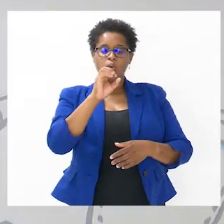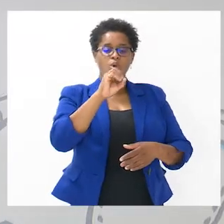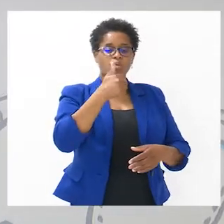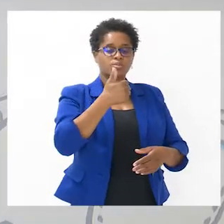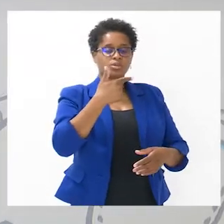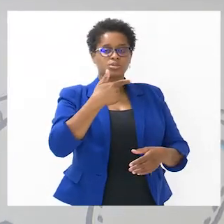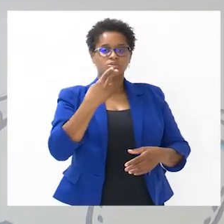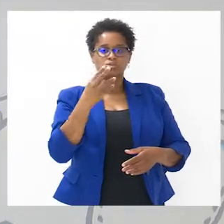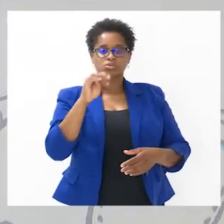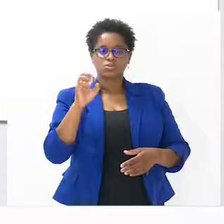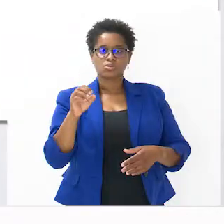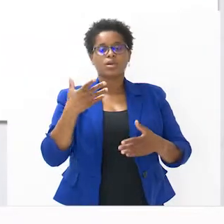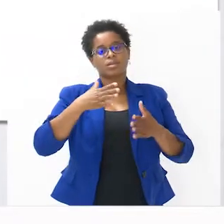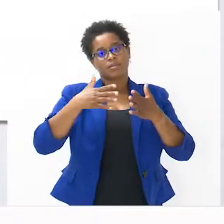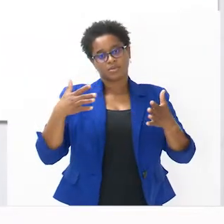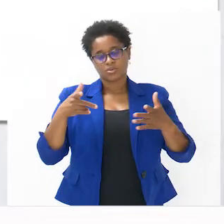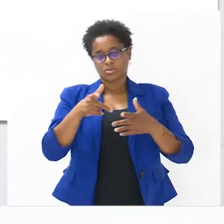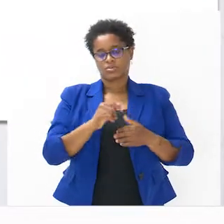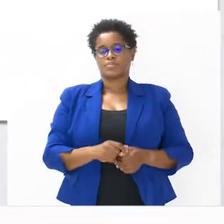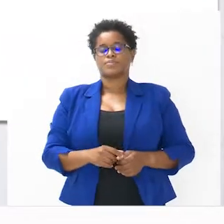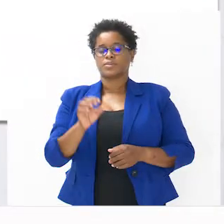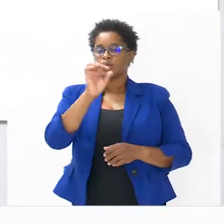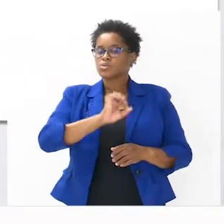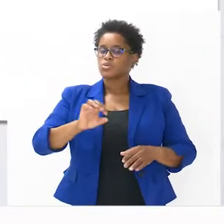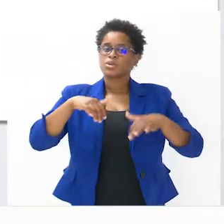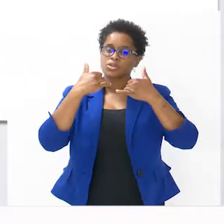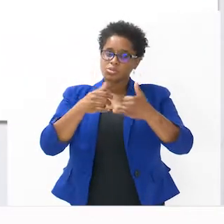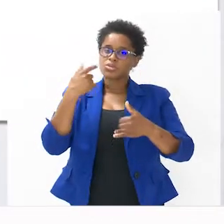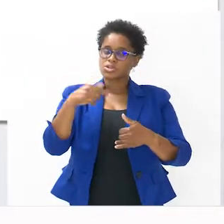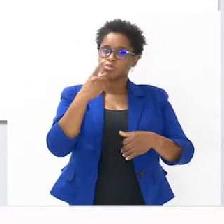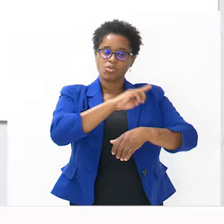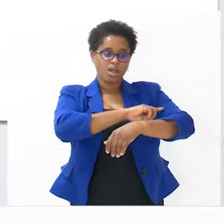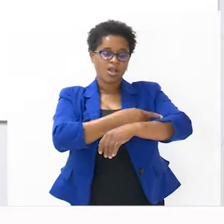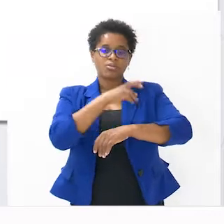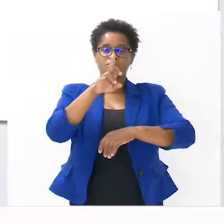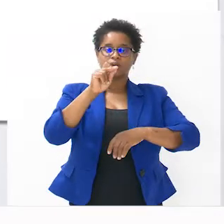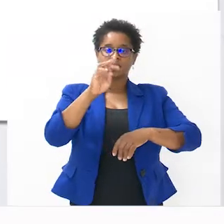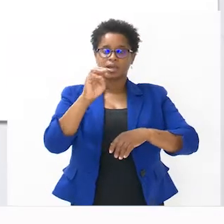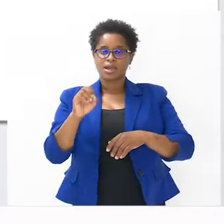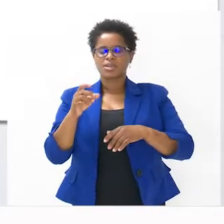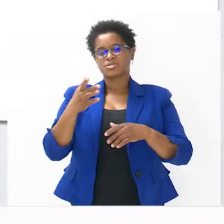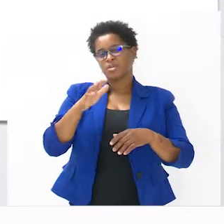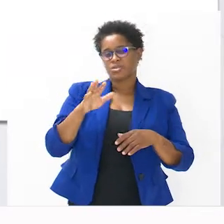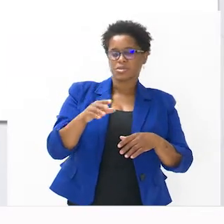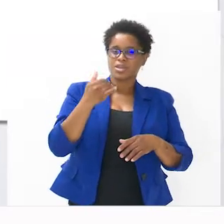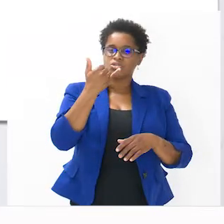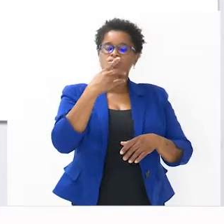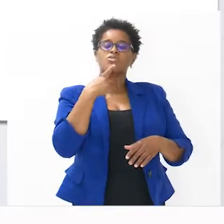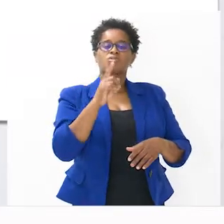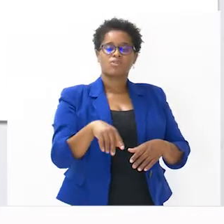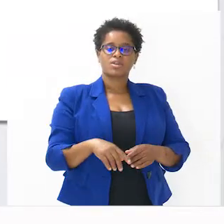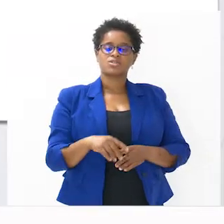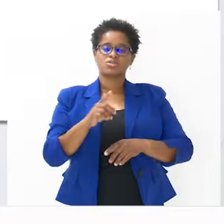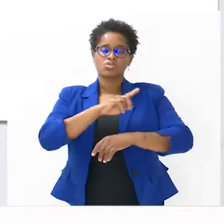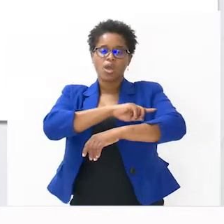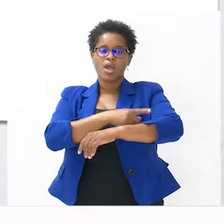sua amplitude. Depois temos um ângulo raso. Um ângulo raso mede 2 vezes o